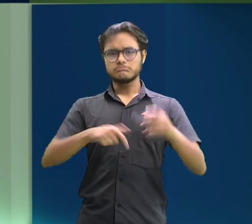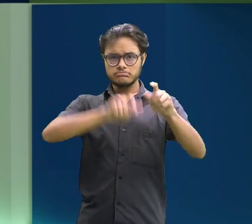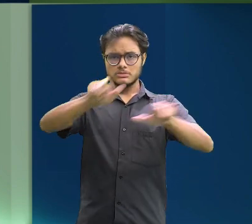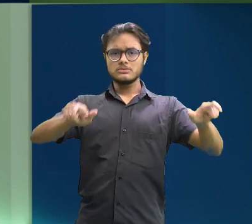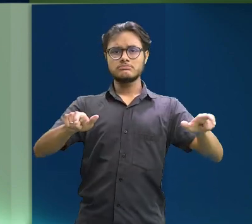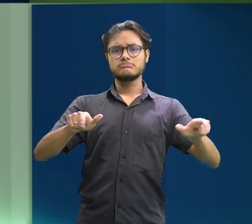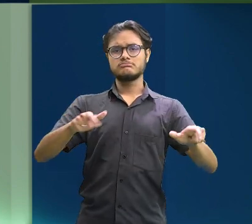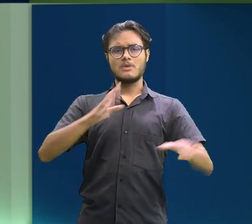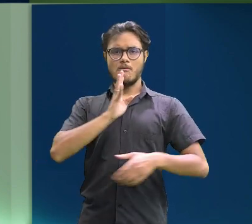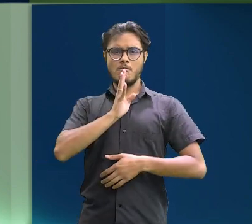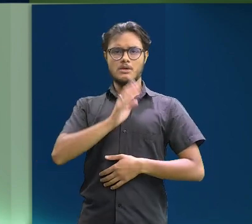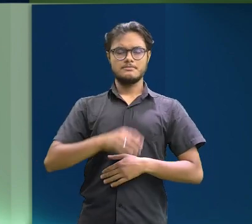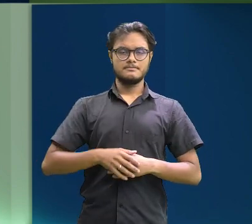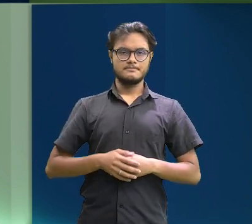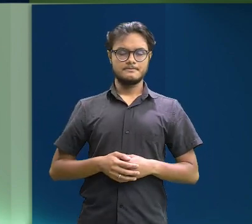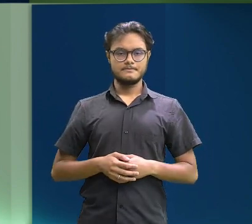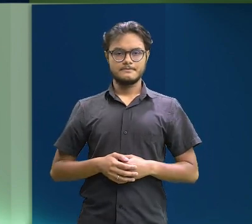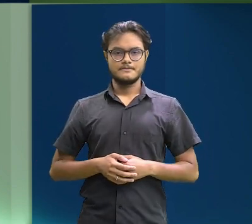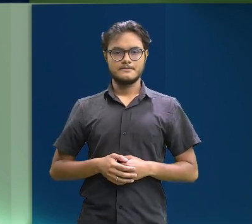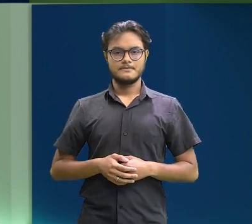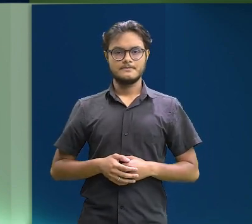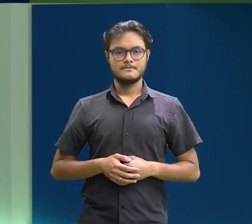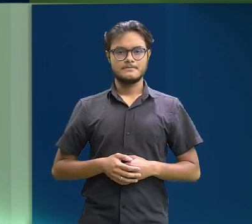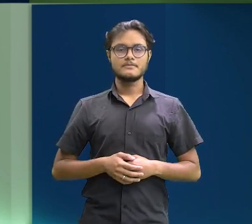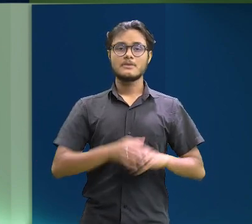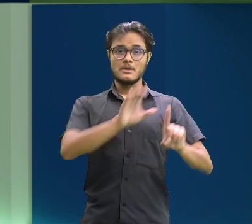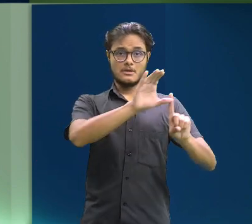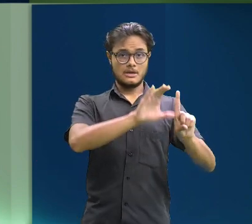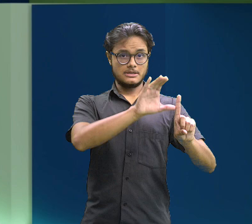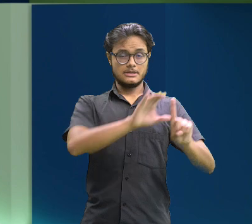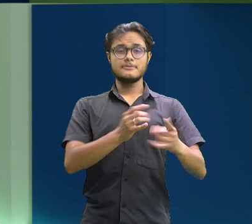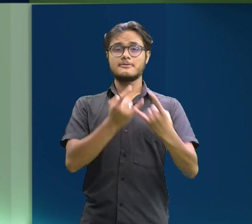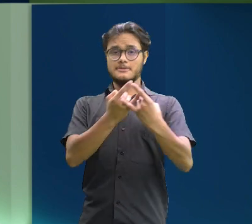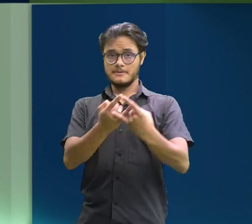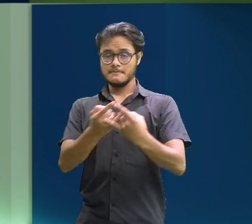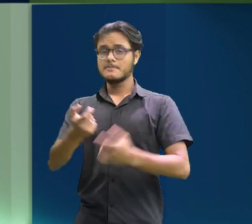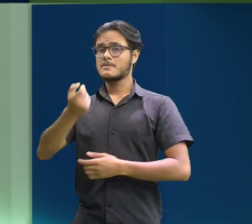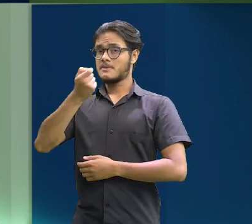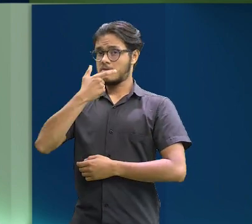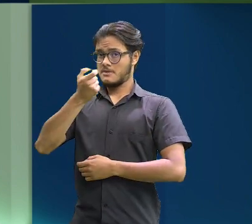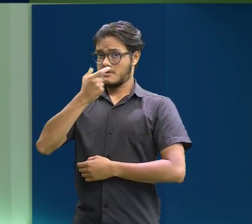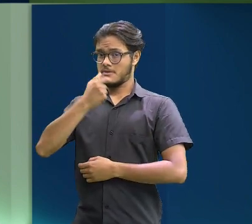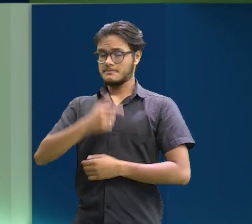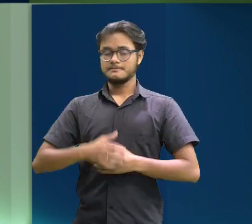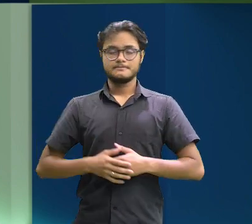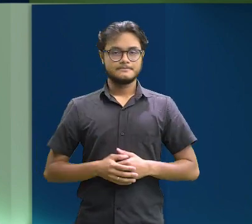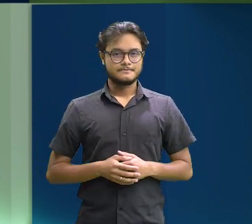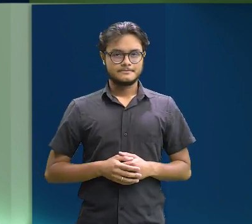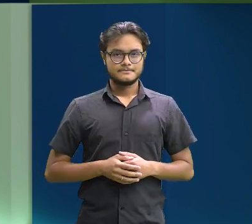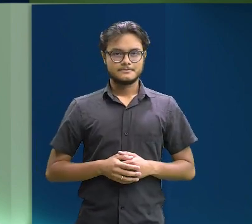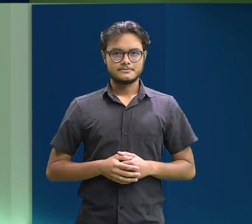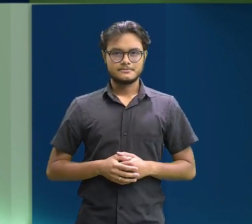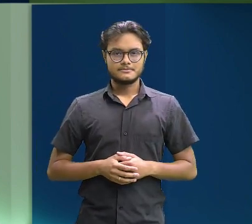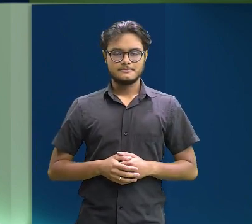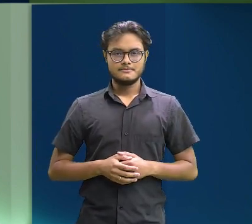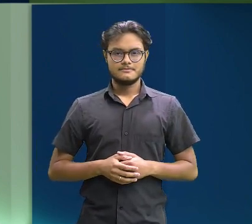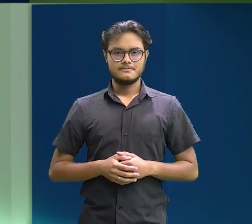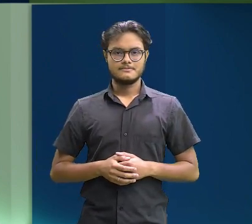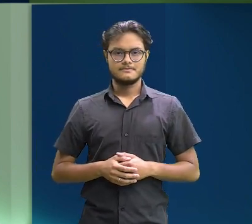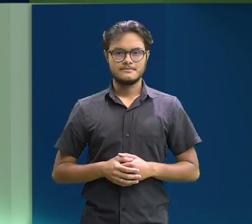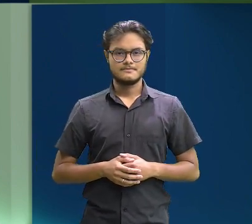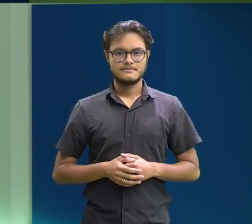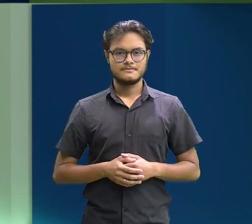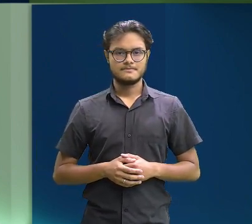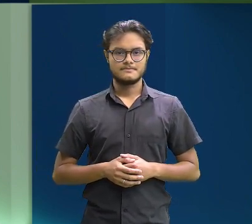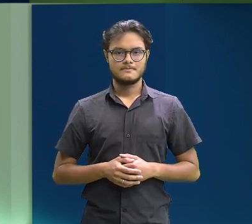população. Beleza, pessoal? Vimos a tabelinha, vimos a camisinha, vimos esse método hormonal aí que é de extrema importância